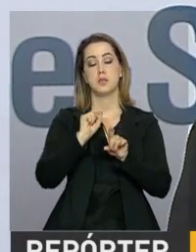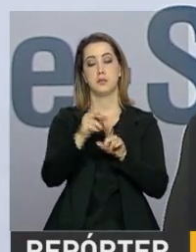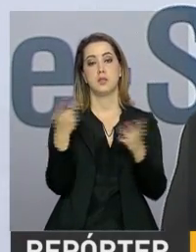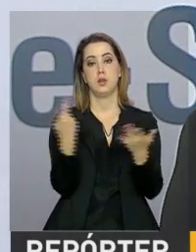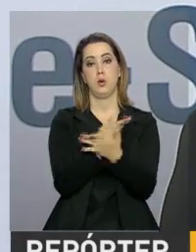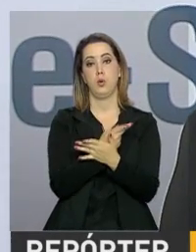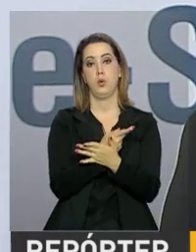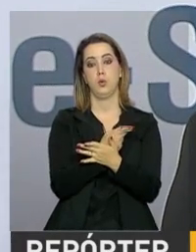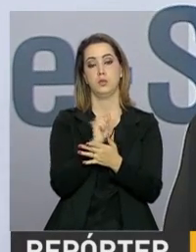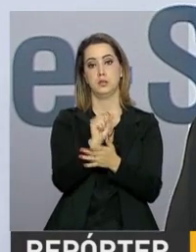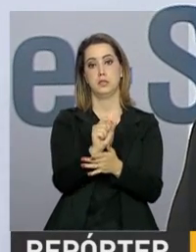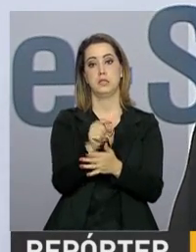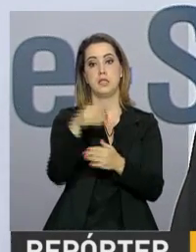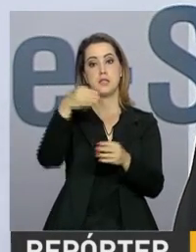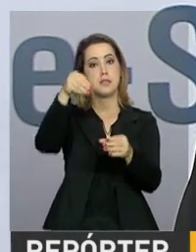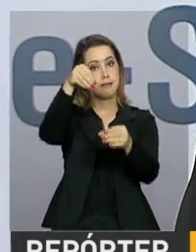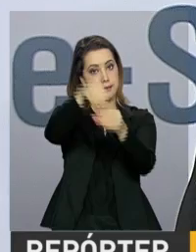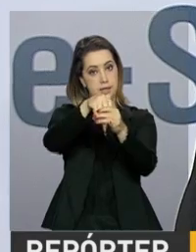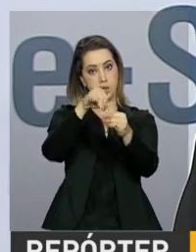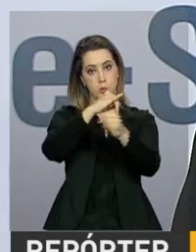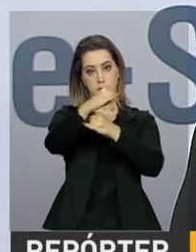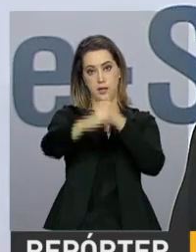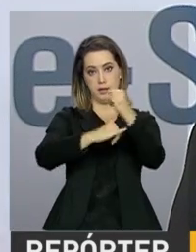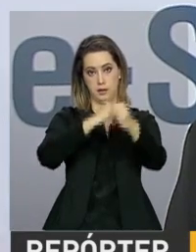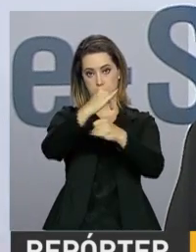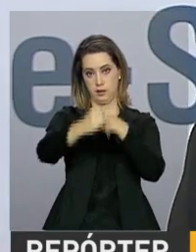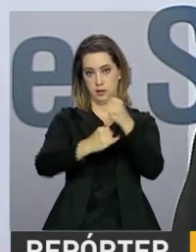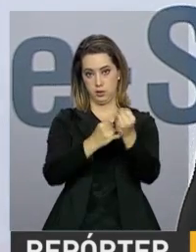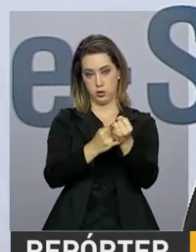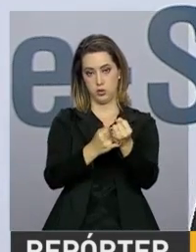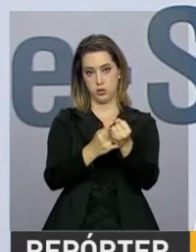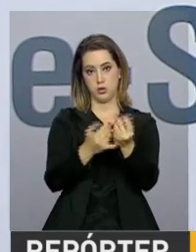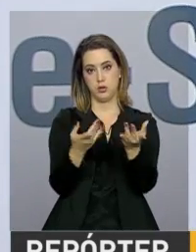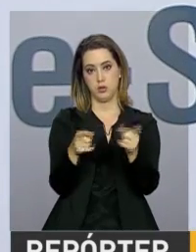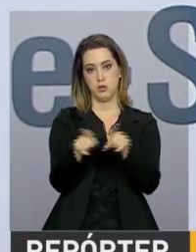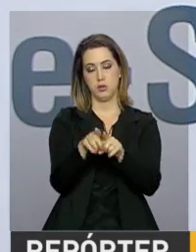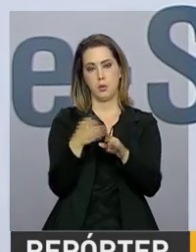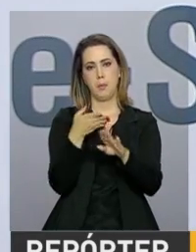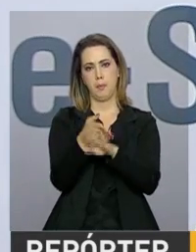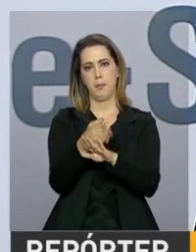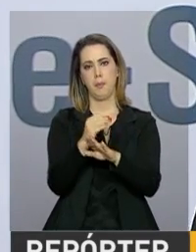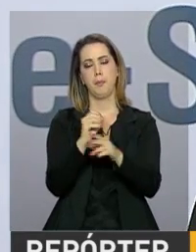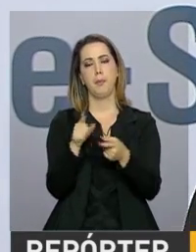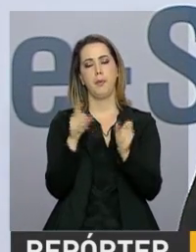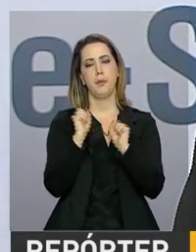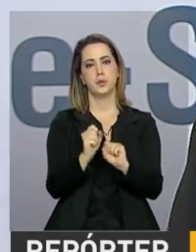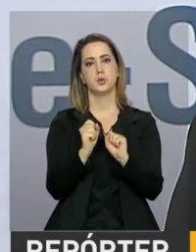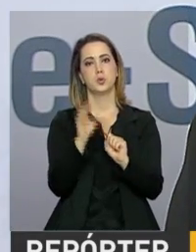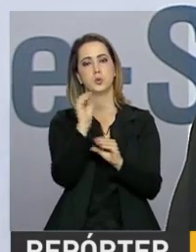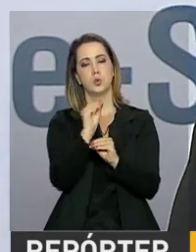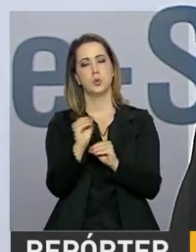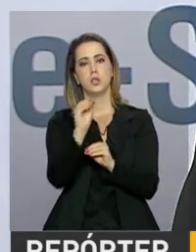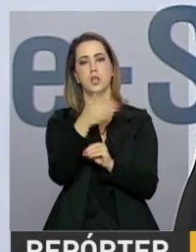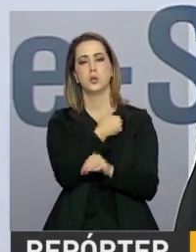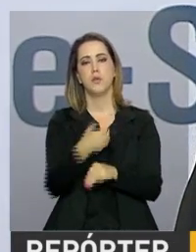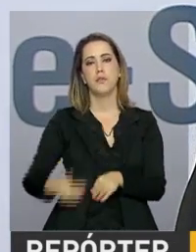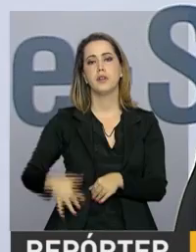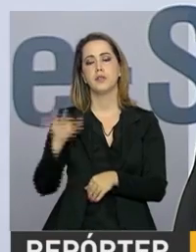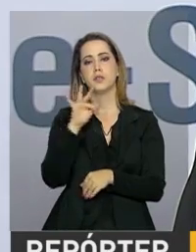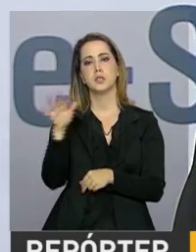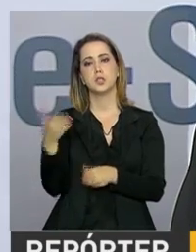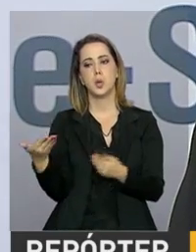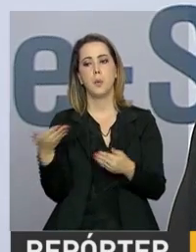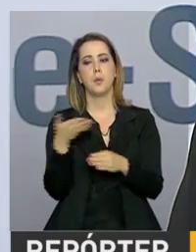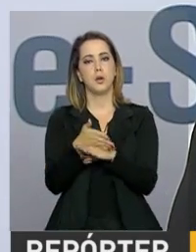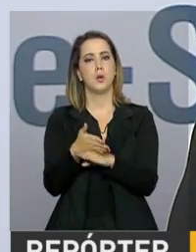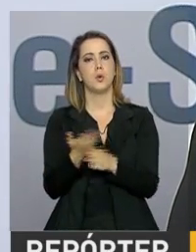internet. Então, o cidadão ganha uma possibilidade de atendimento pelo governo federal, em que ele